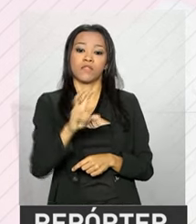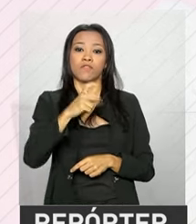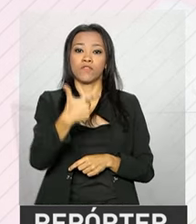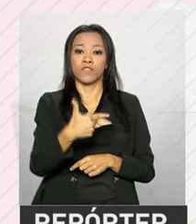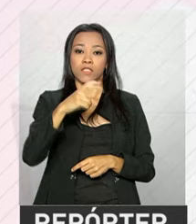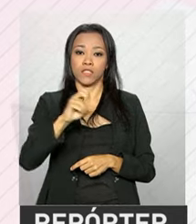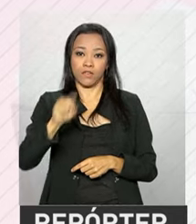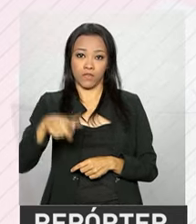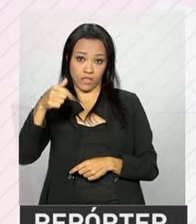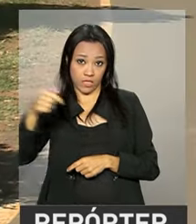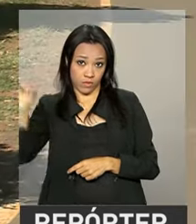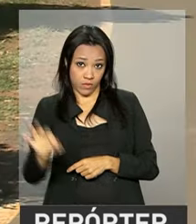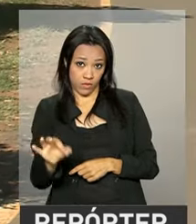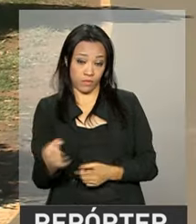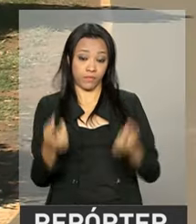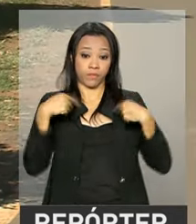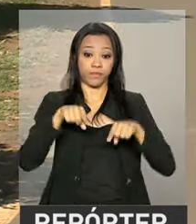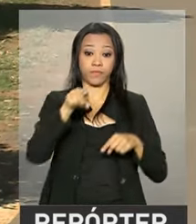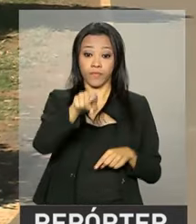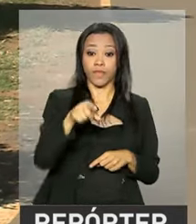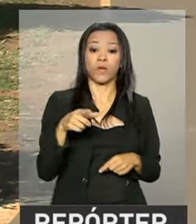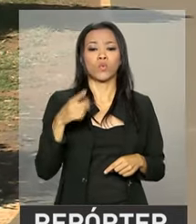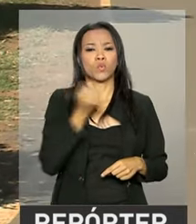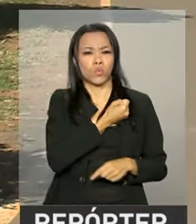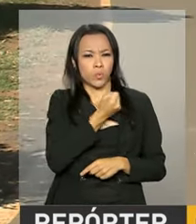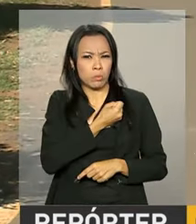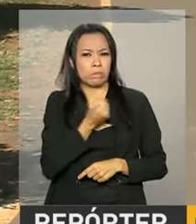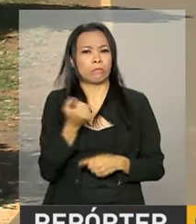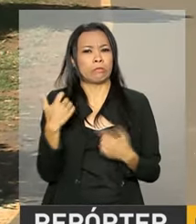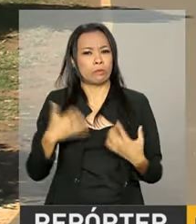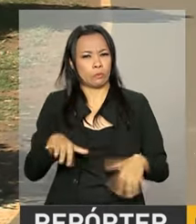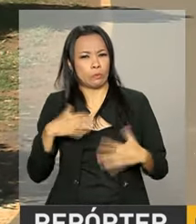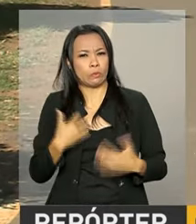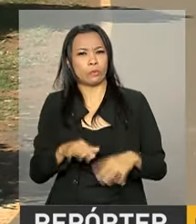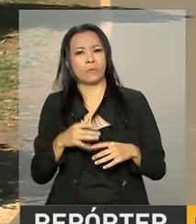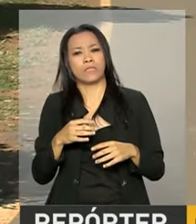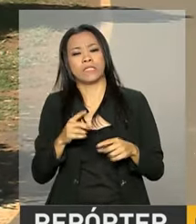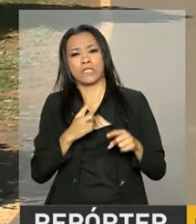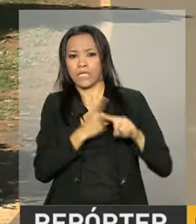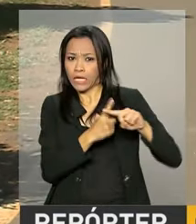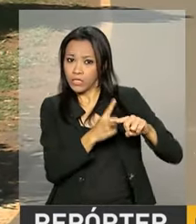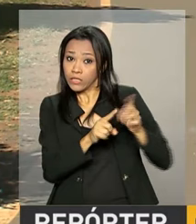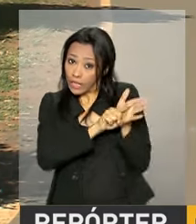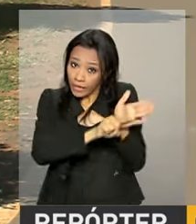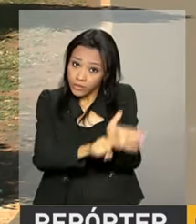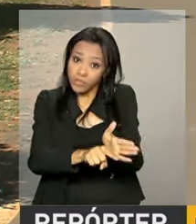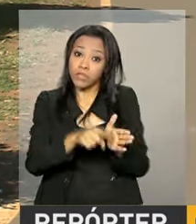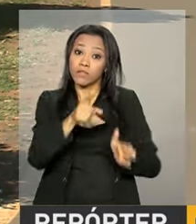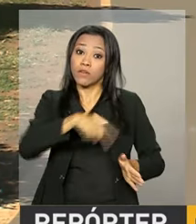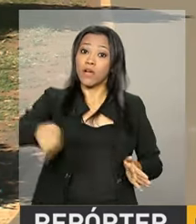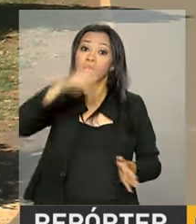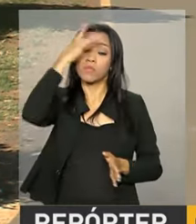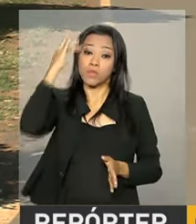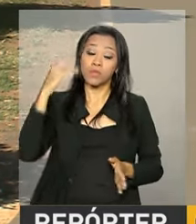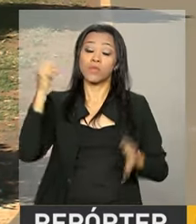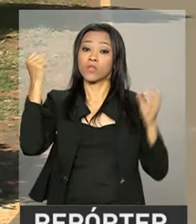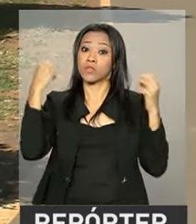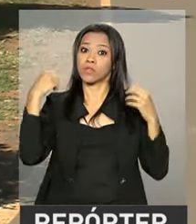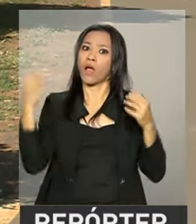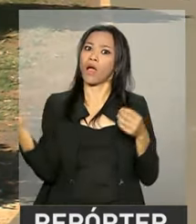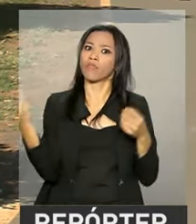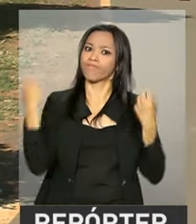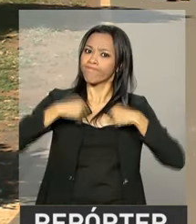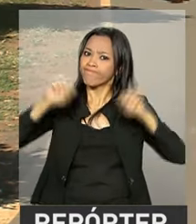25,7% em 2016. Apesar dos números negativos, a pesquisa aponta que os brasileiros estão começando a incluir o